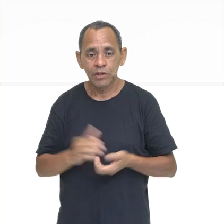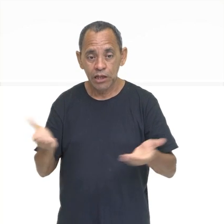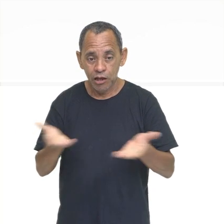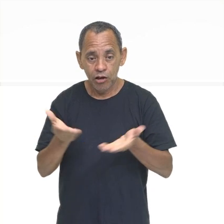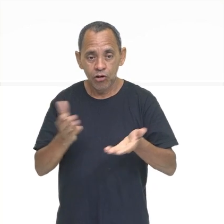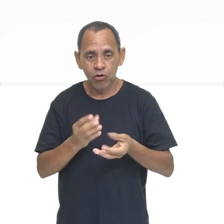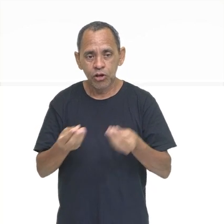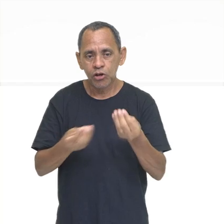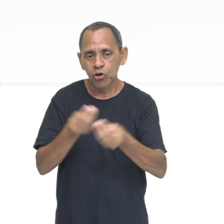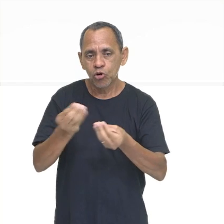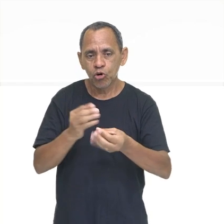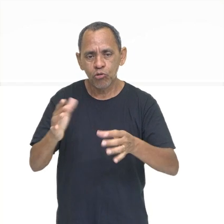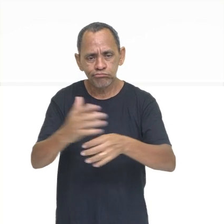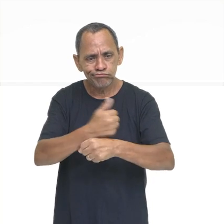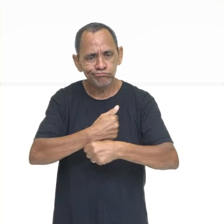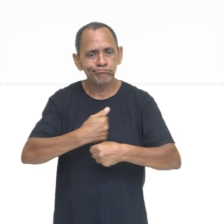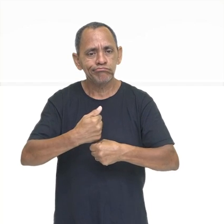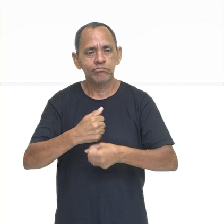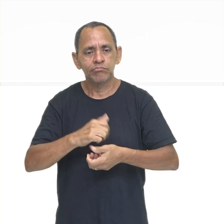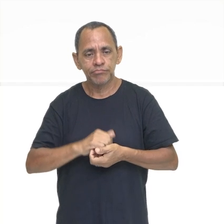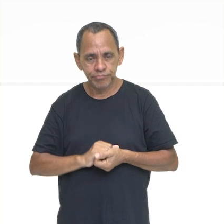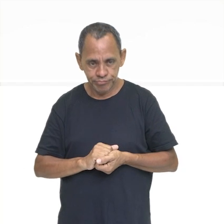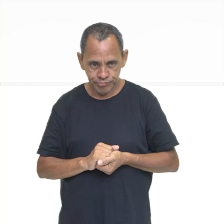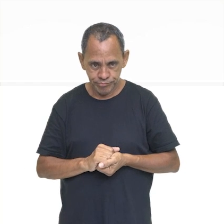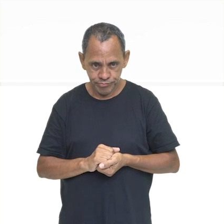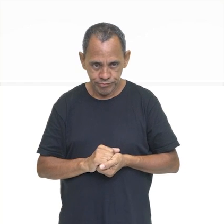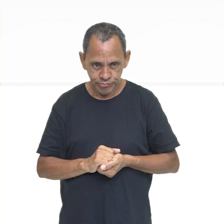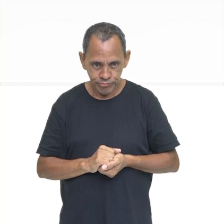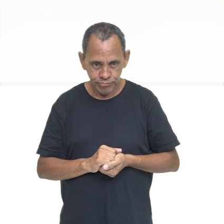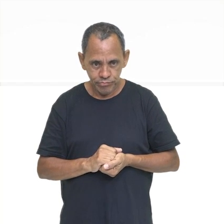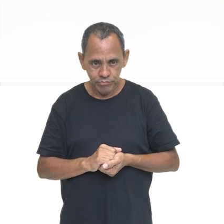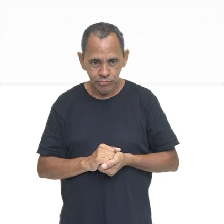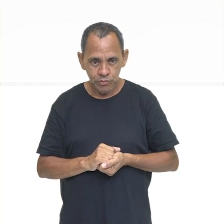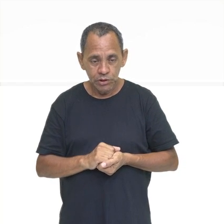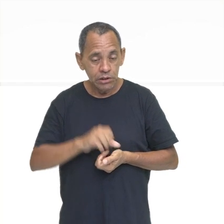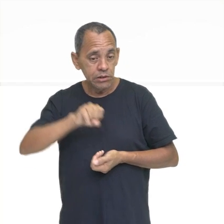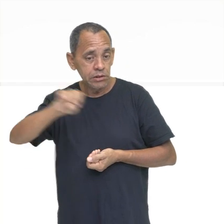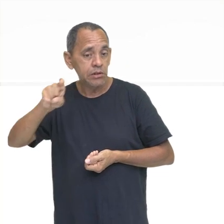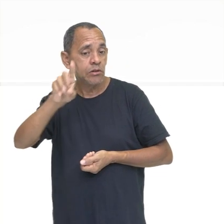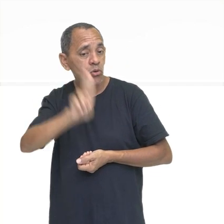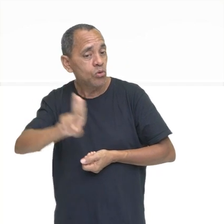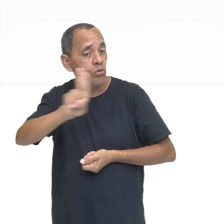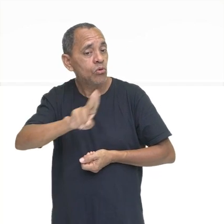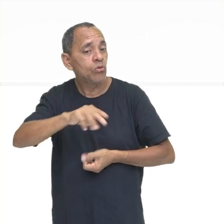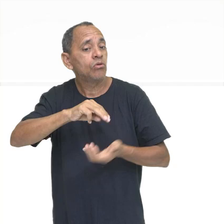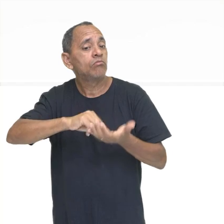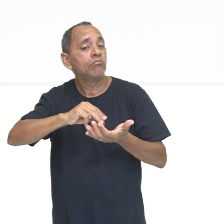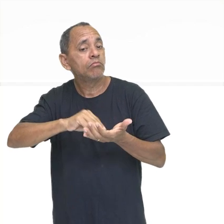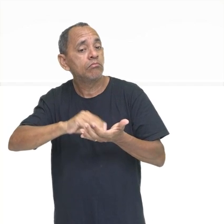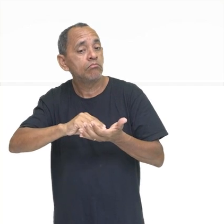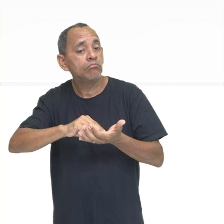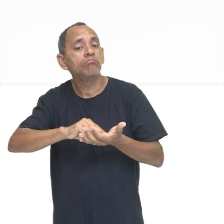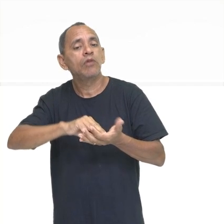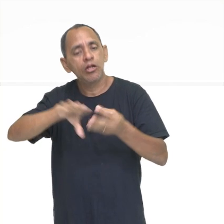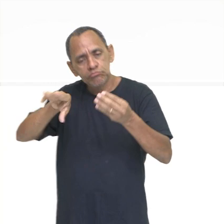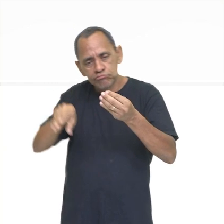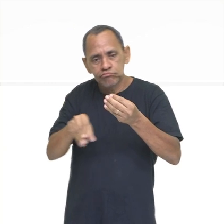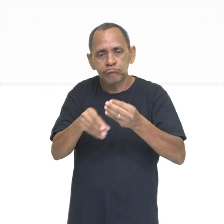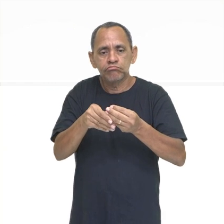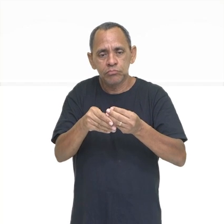3ae o meu sistema quando a gente utiliza o método da adição a gente precisa eliminar uma das nossas